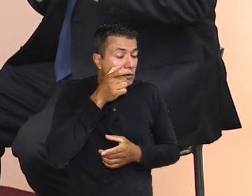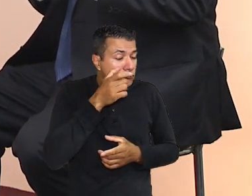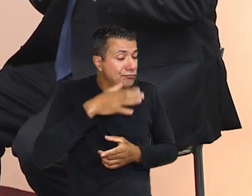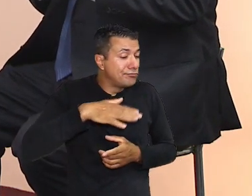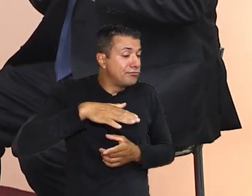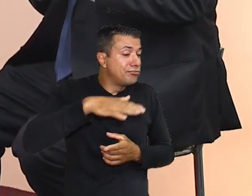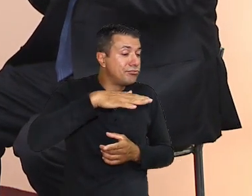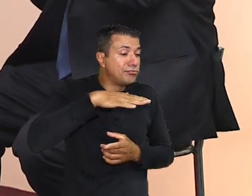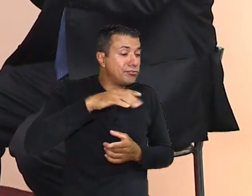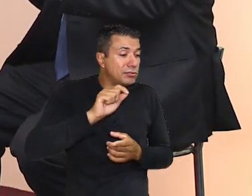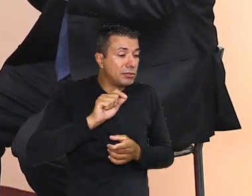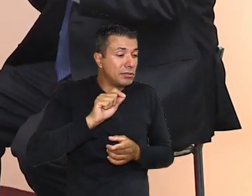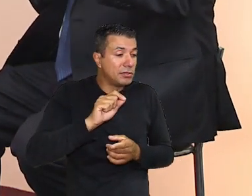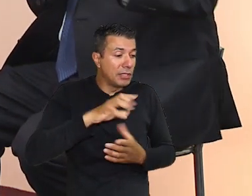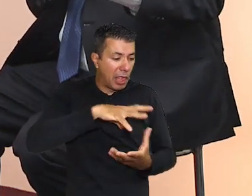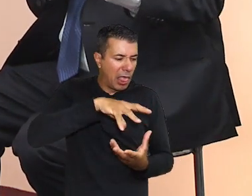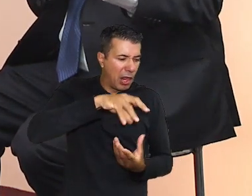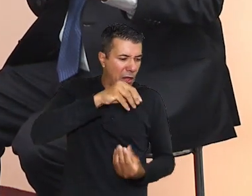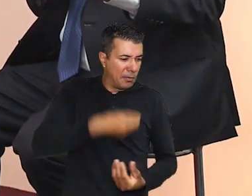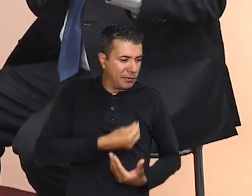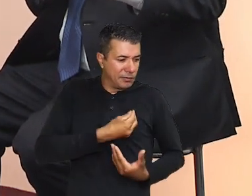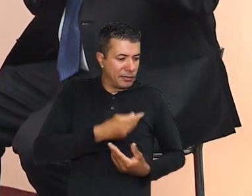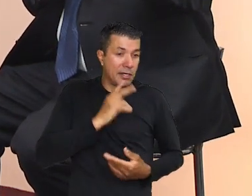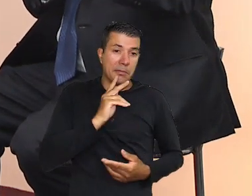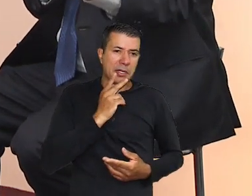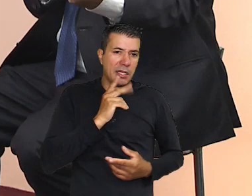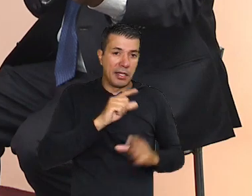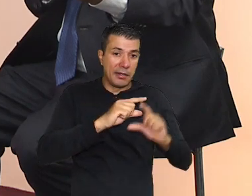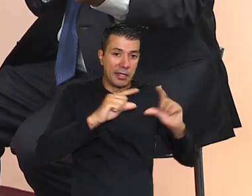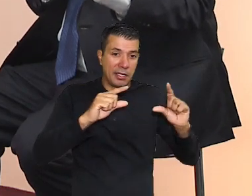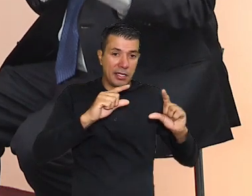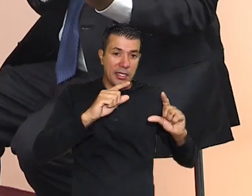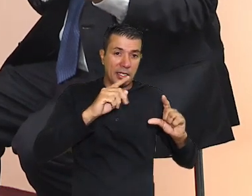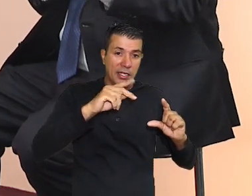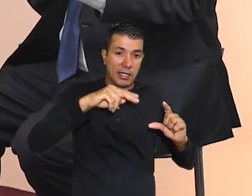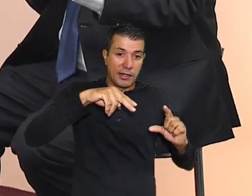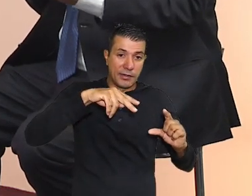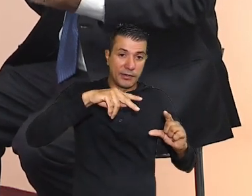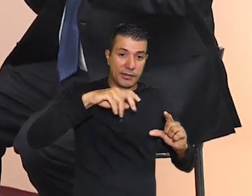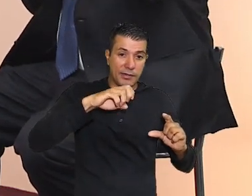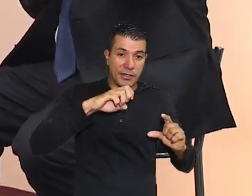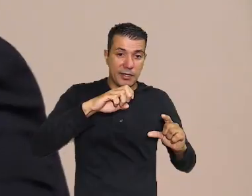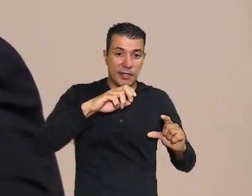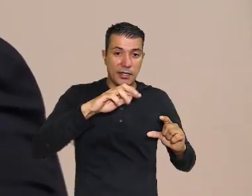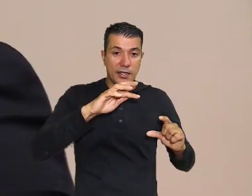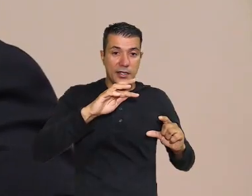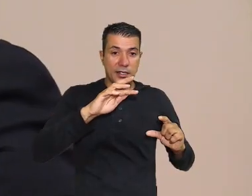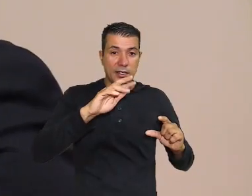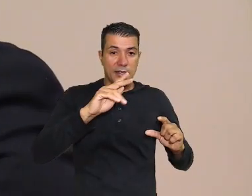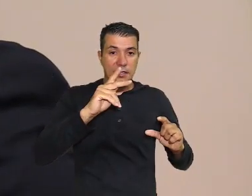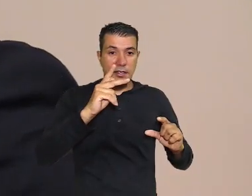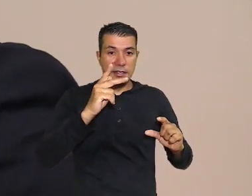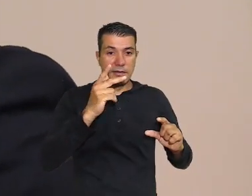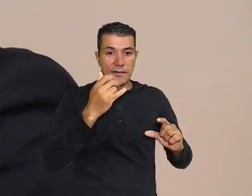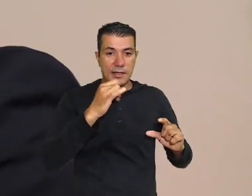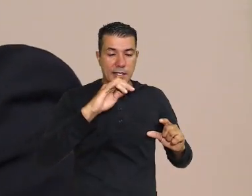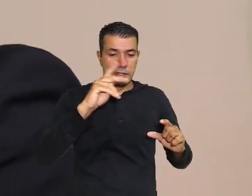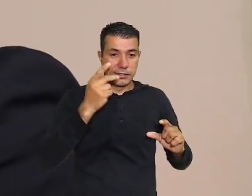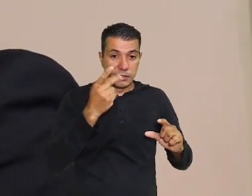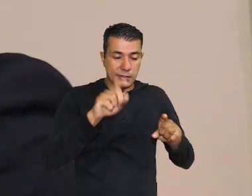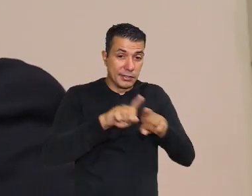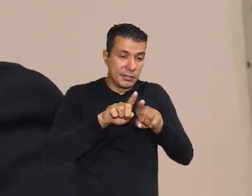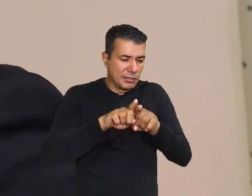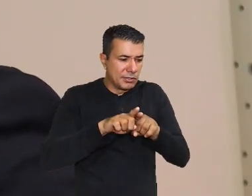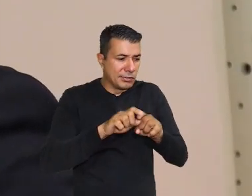questão da alma vivente, a palavra hebraica nefesh. Nefesh, a melhor tradução seria ser vivente, né? Eu gosto de